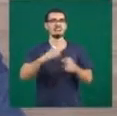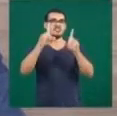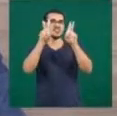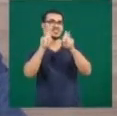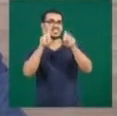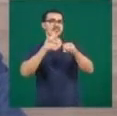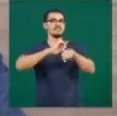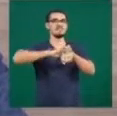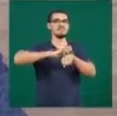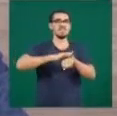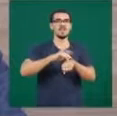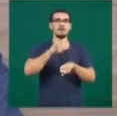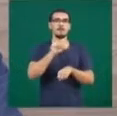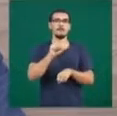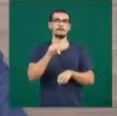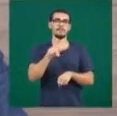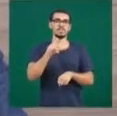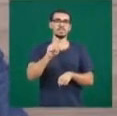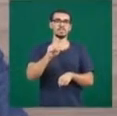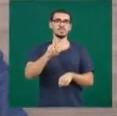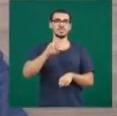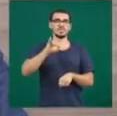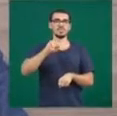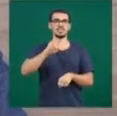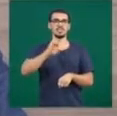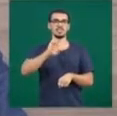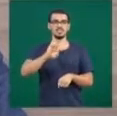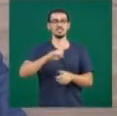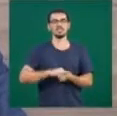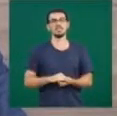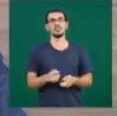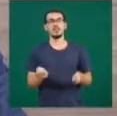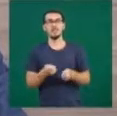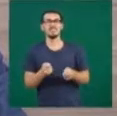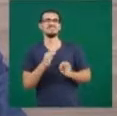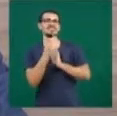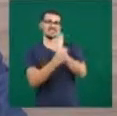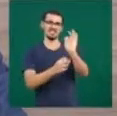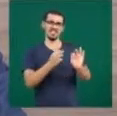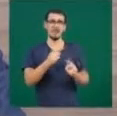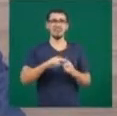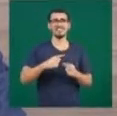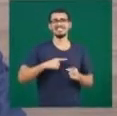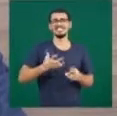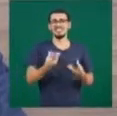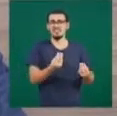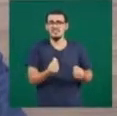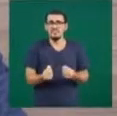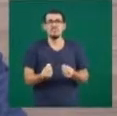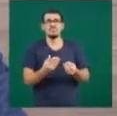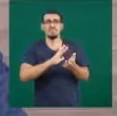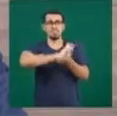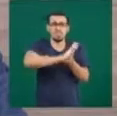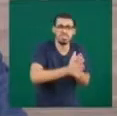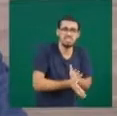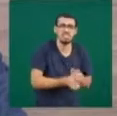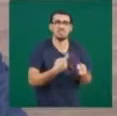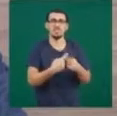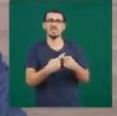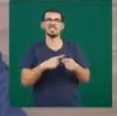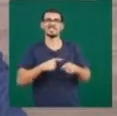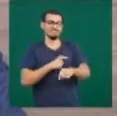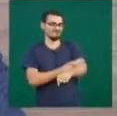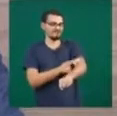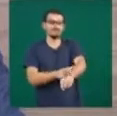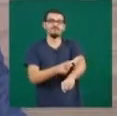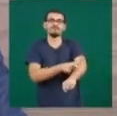fazer o controle da doença, mas ainda é muito comum as pessoas serem discriminadas em função dos sintomas, como manchas avermelhadas e outras lesões na